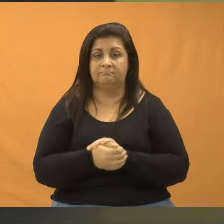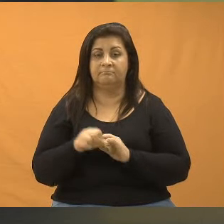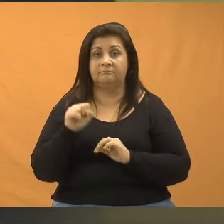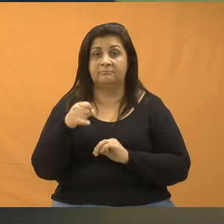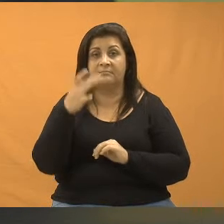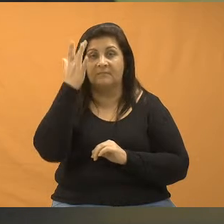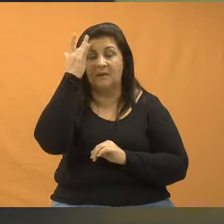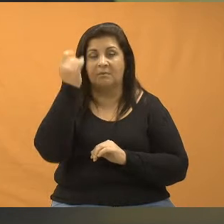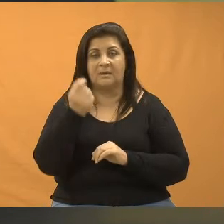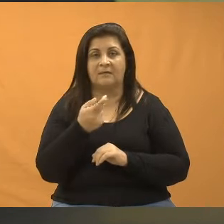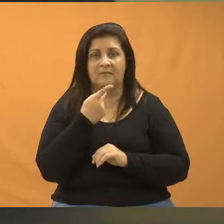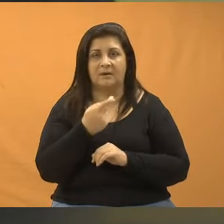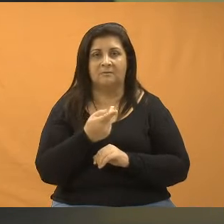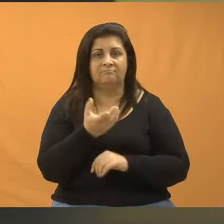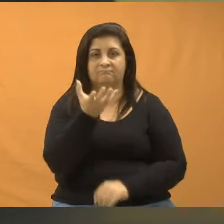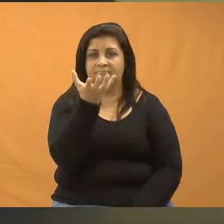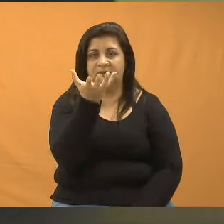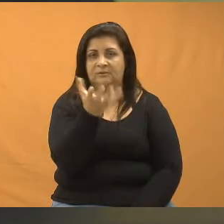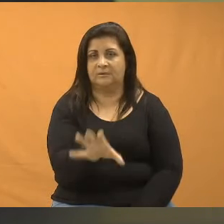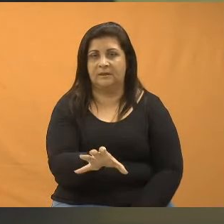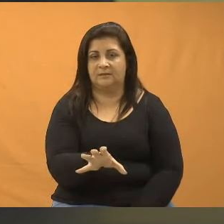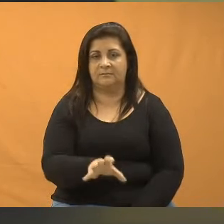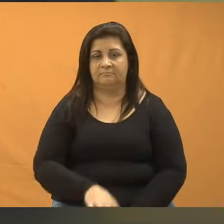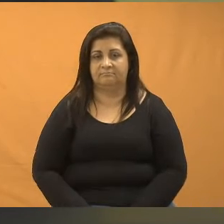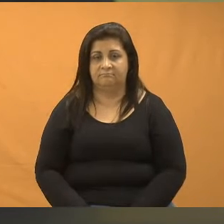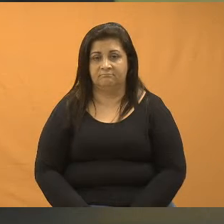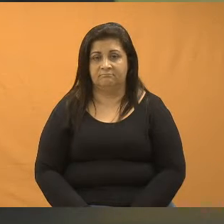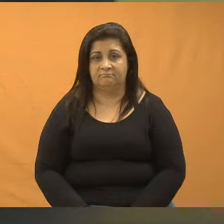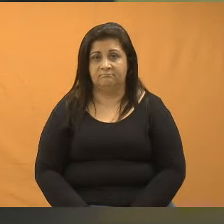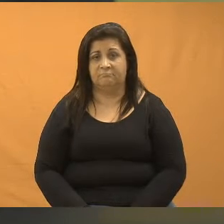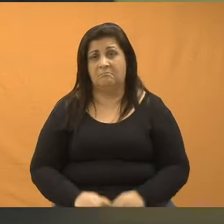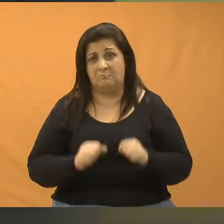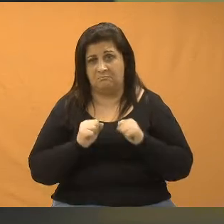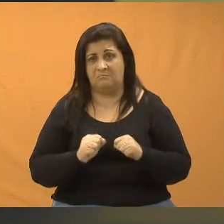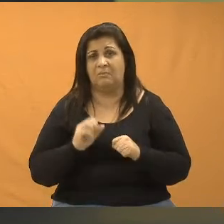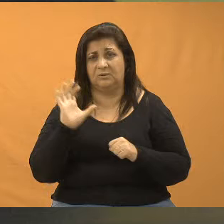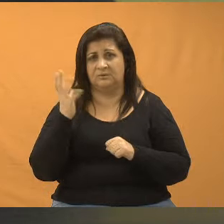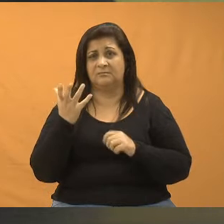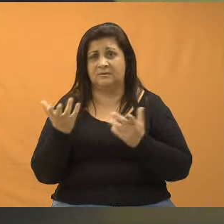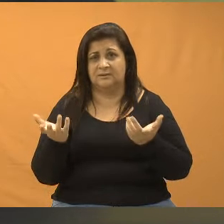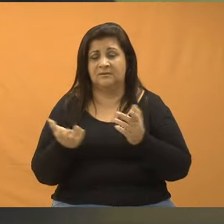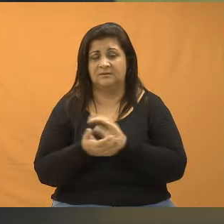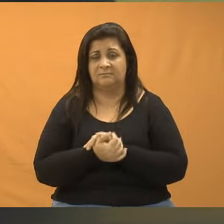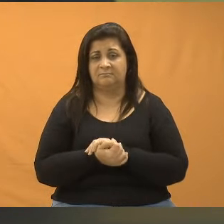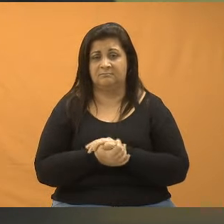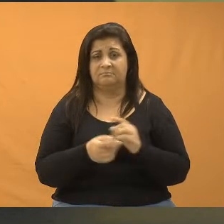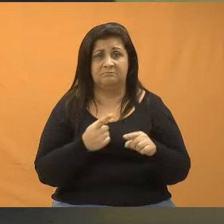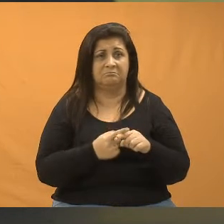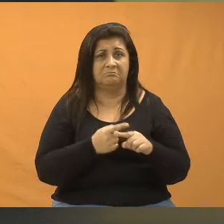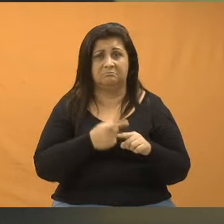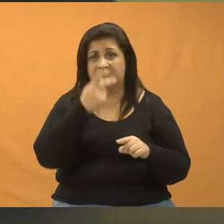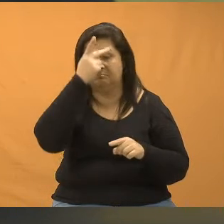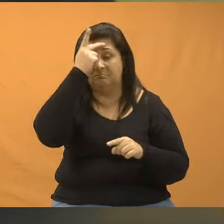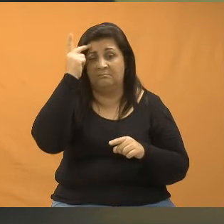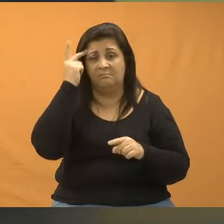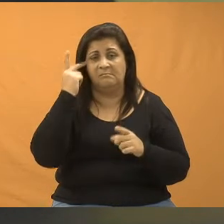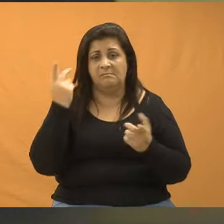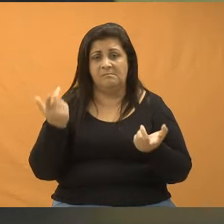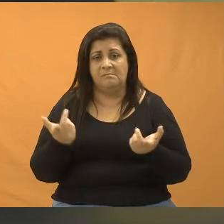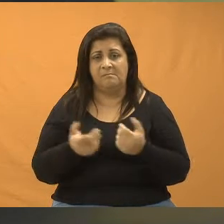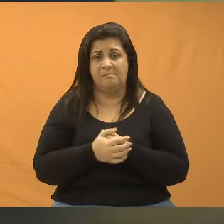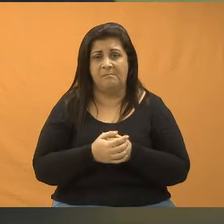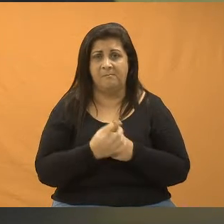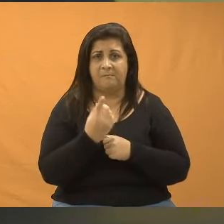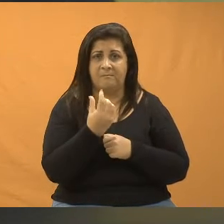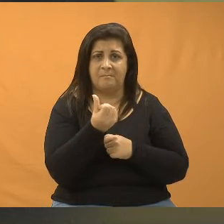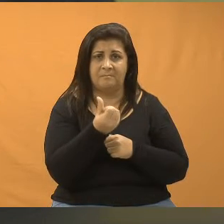não queremos receber a Santa Casa, que pode ser muito factível isso, né? São pessoas que estão